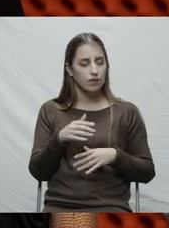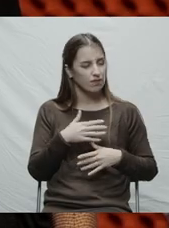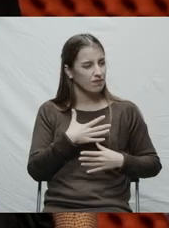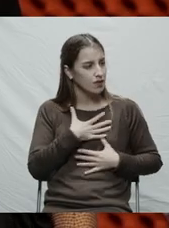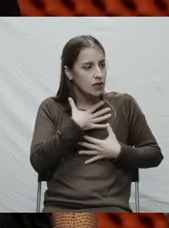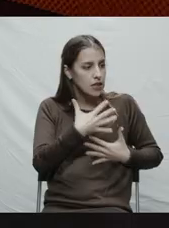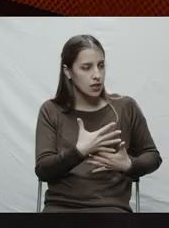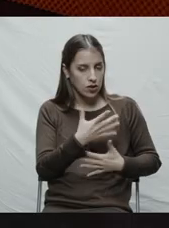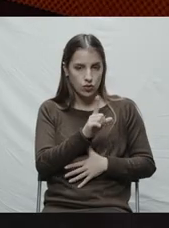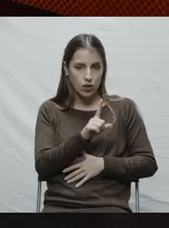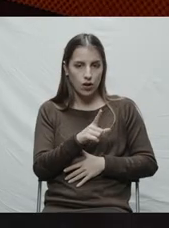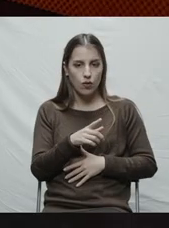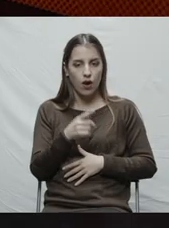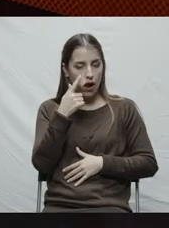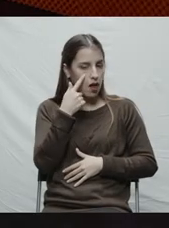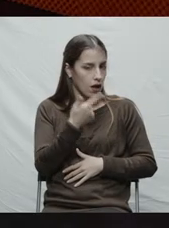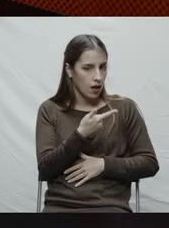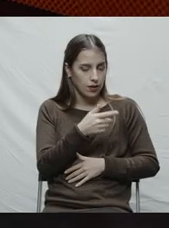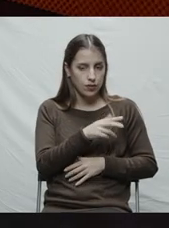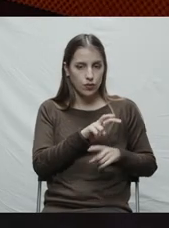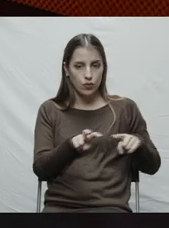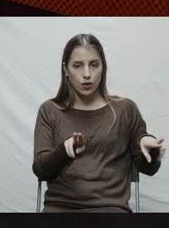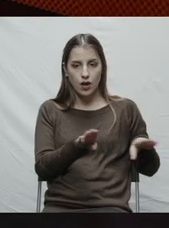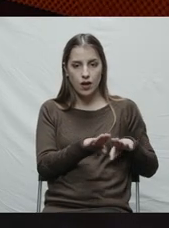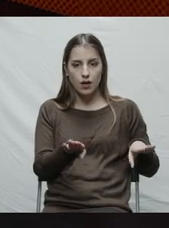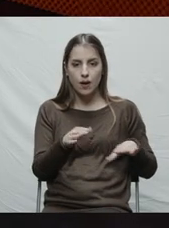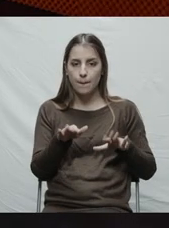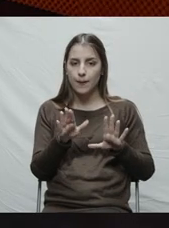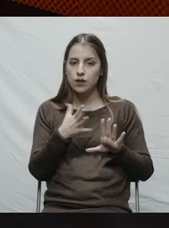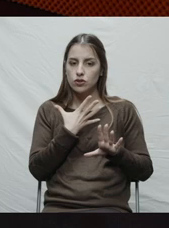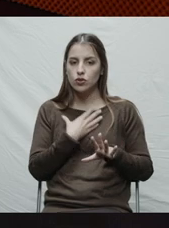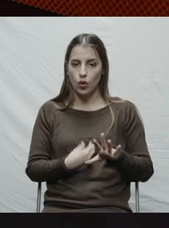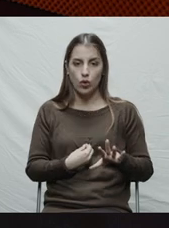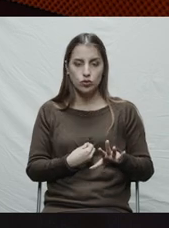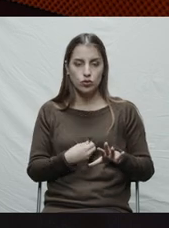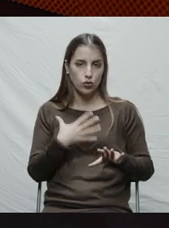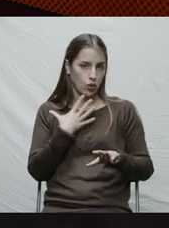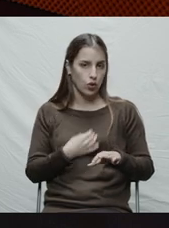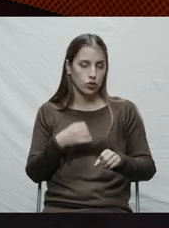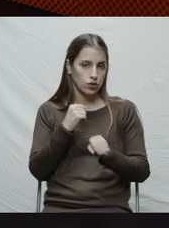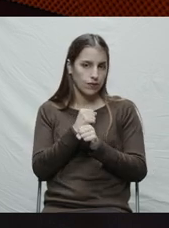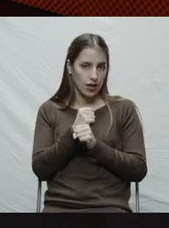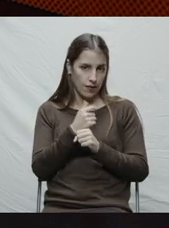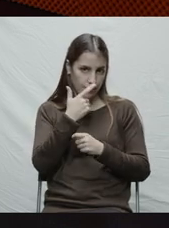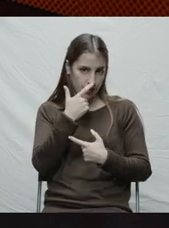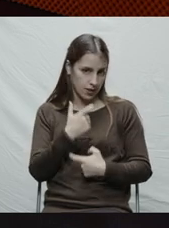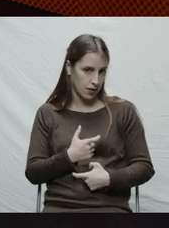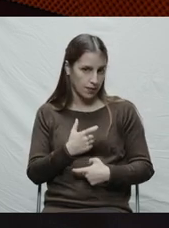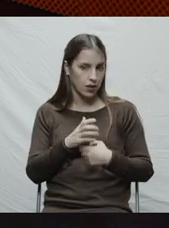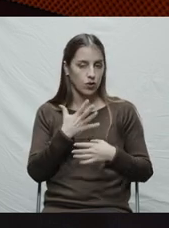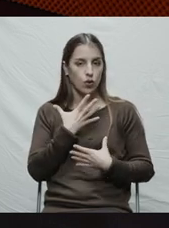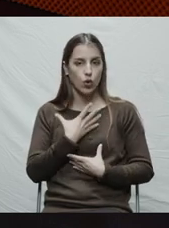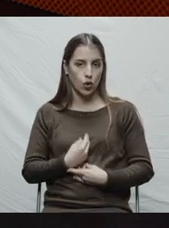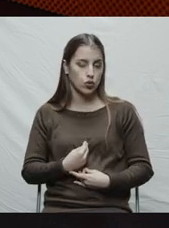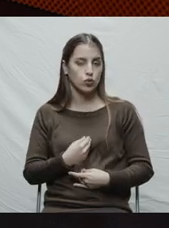desejo, ou não queres comentar esse lugar? Não. Mas gosto, e sim. Sim, mas gosto de trabalhar fisicamente e gosto de experimentar